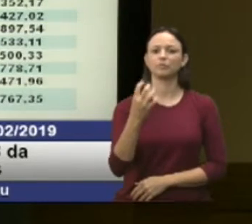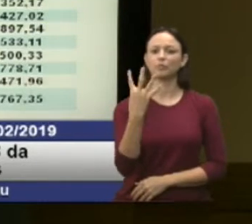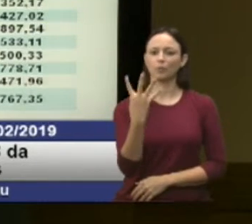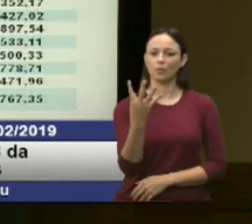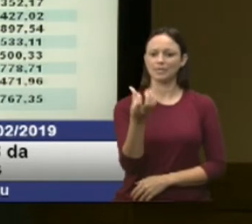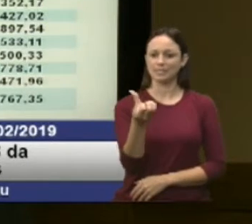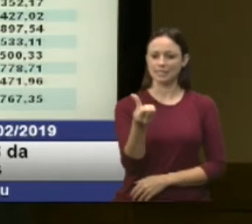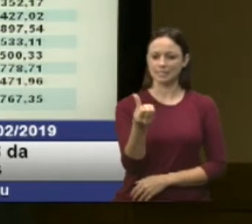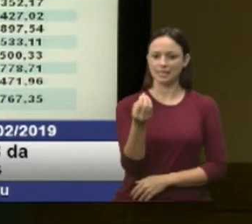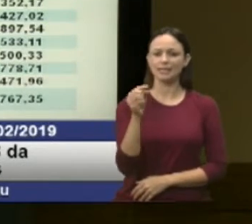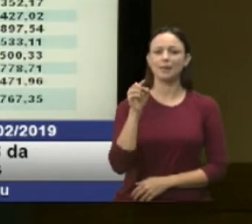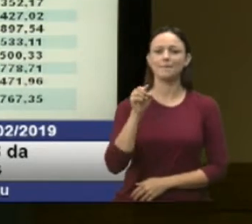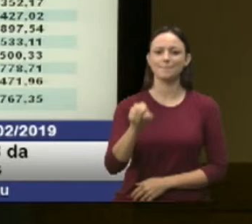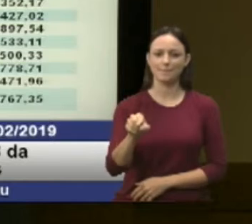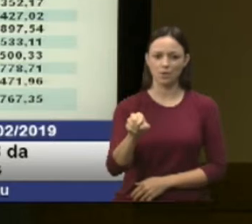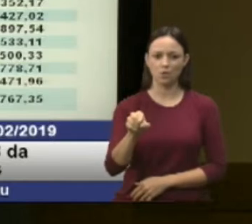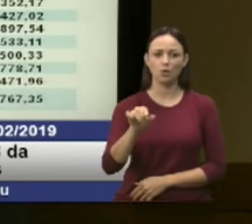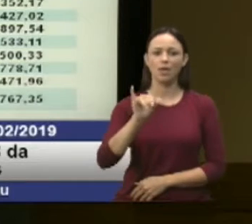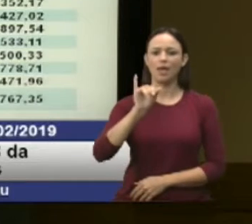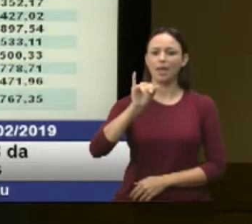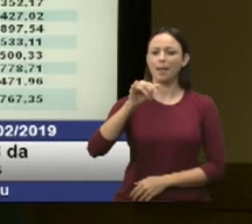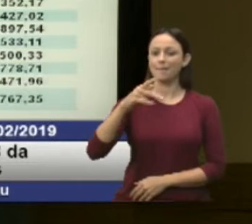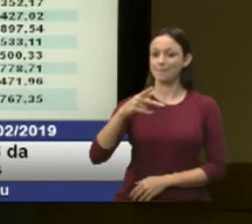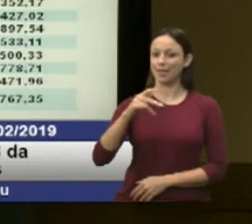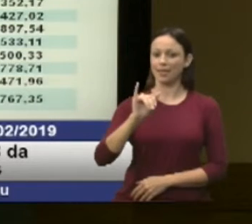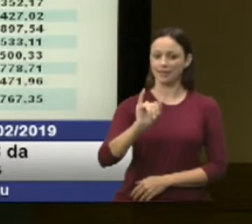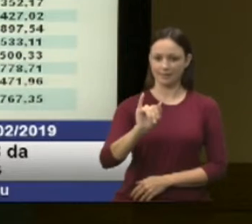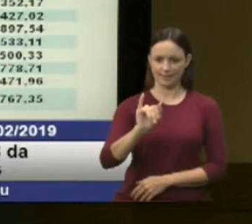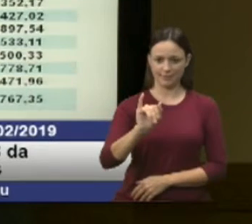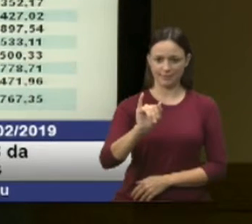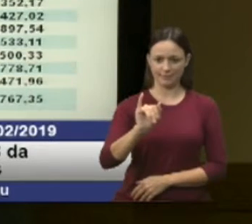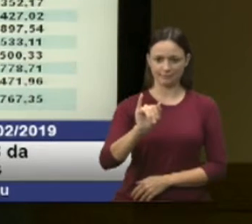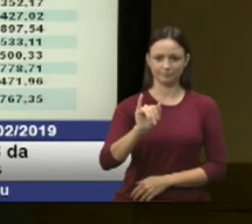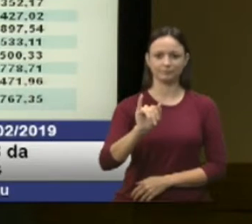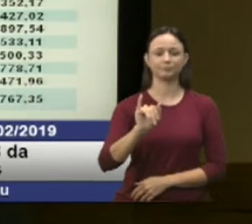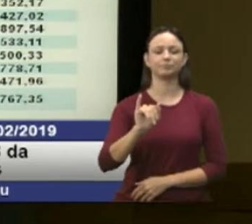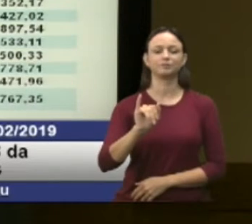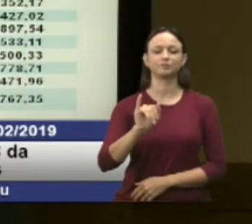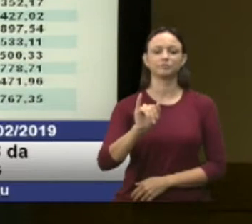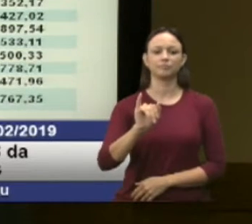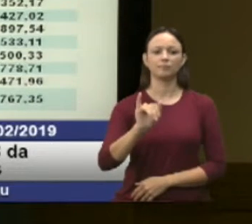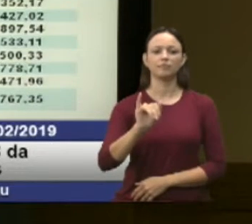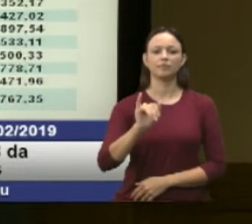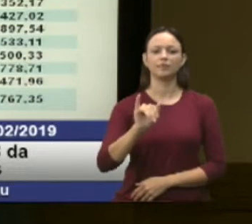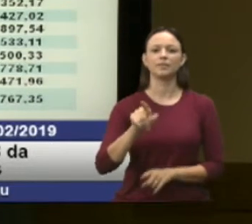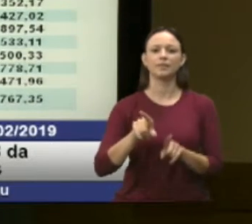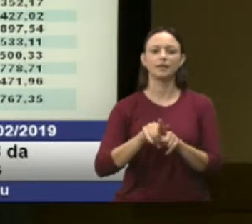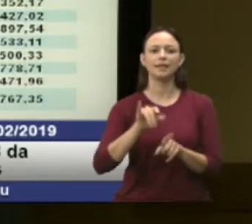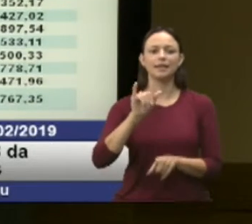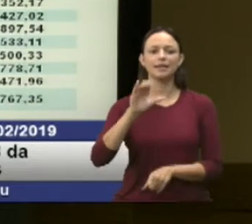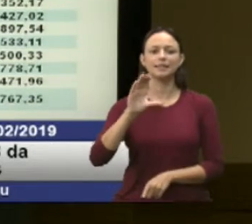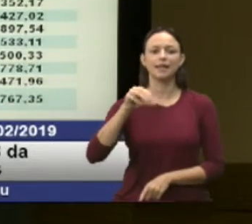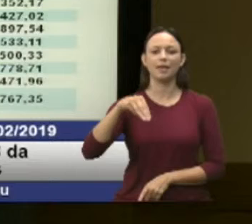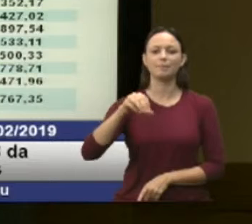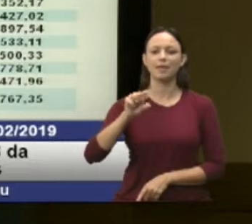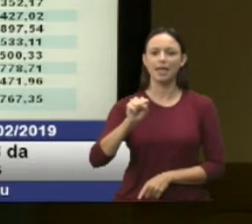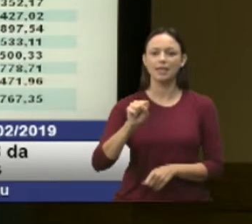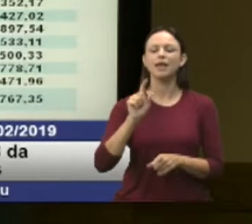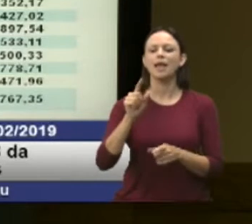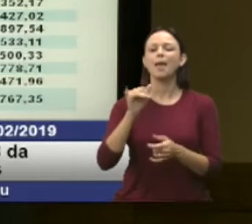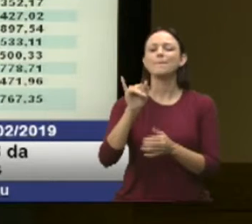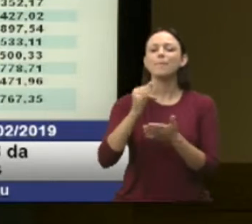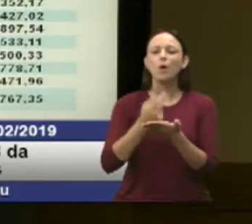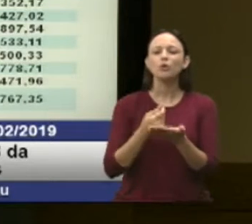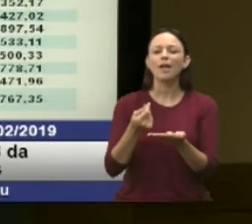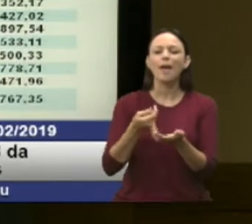460.000 de IPI, que é Imposto Produtos Industrializados, e o ICMS, que é Imposto de Circulação de